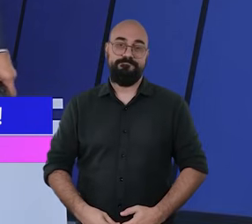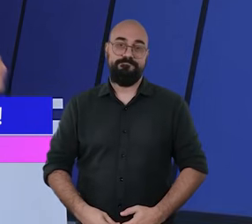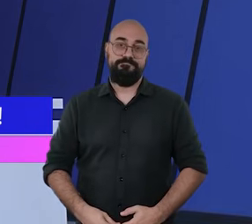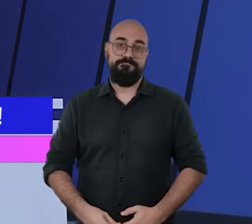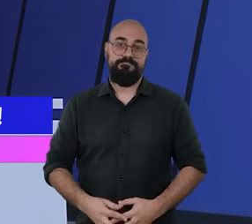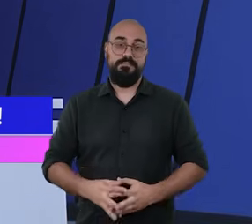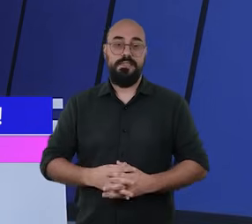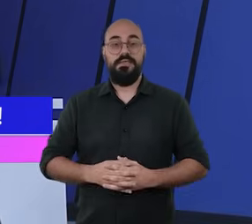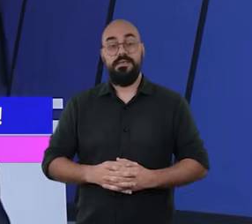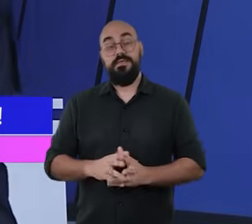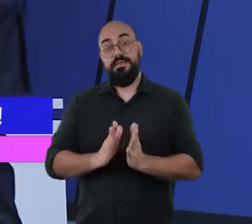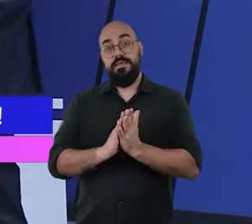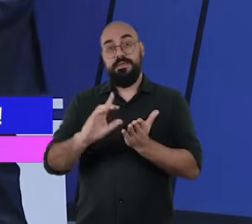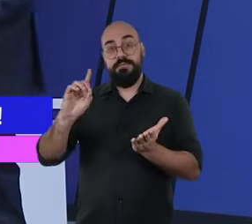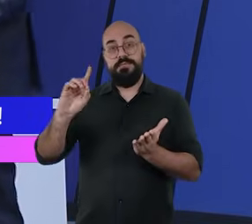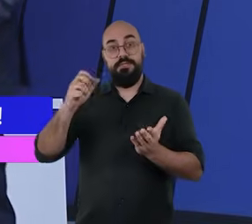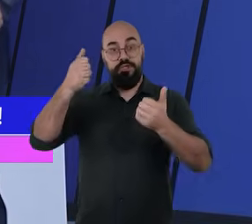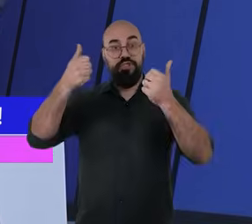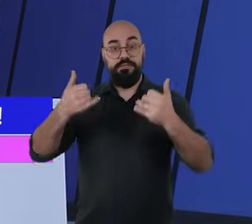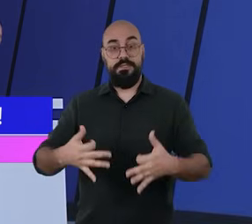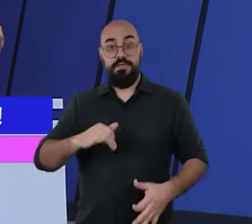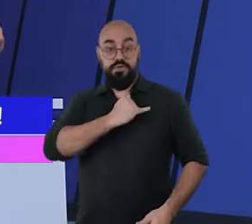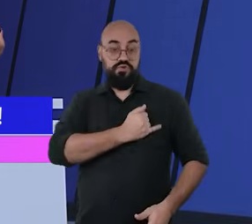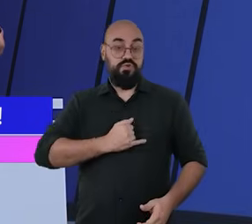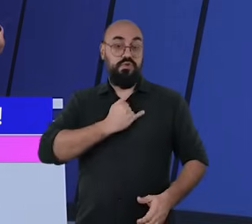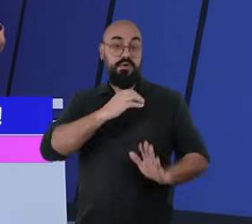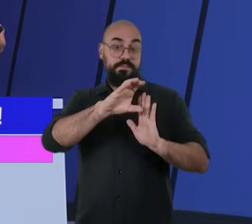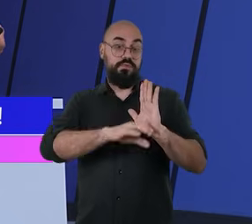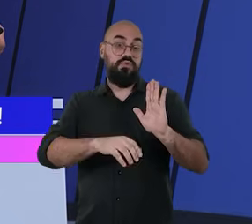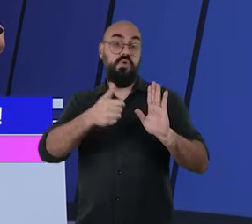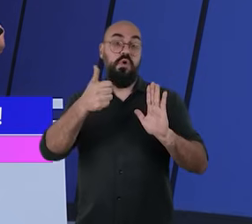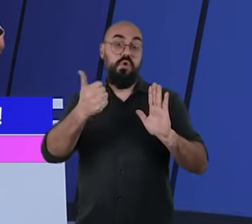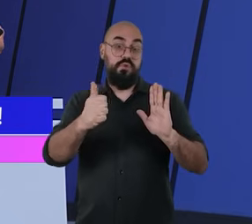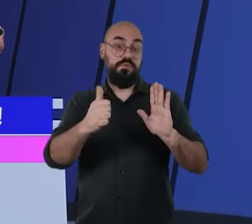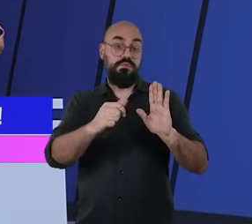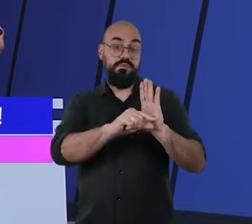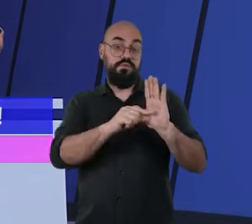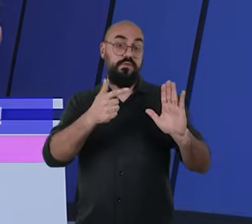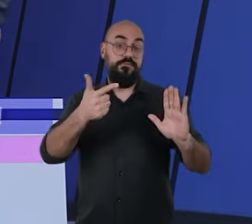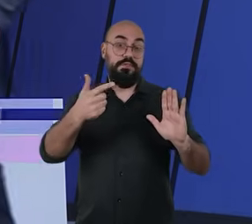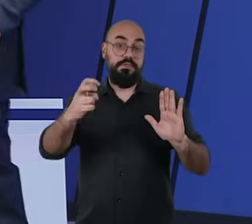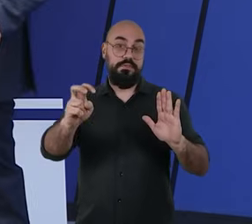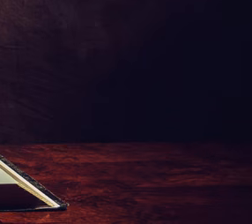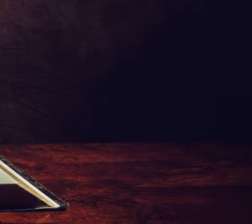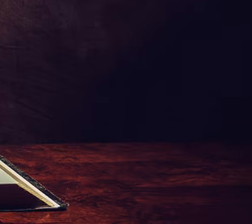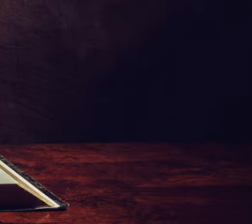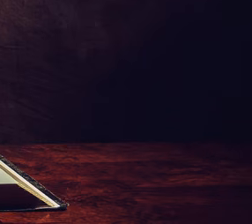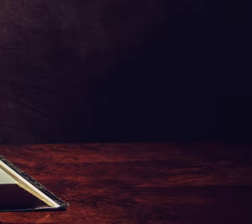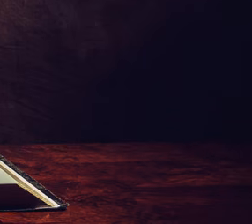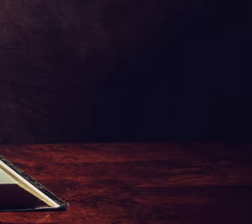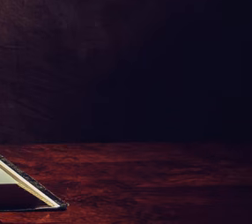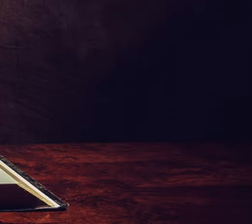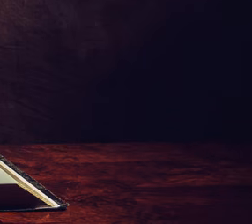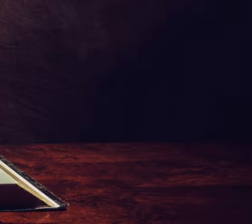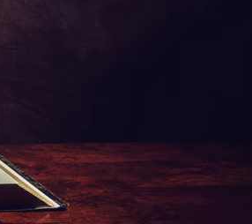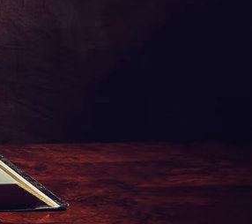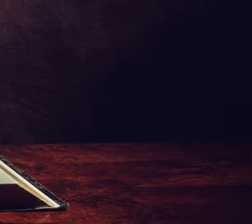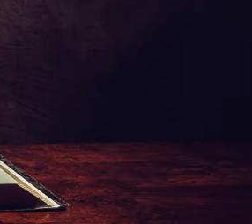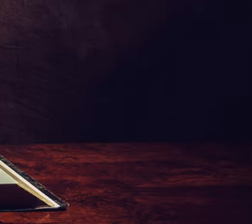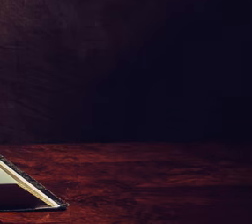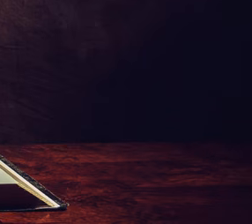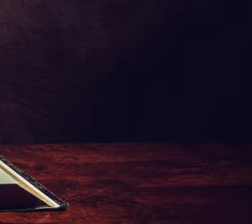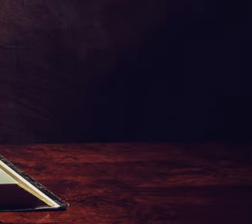Diz a palavra de Deus em João 11:25, palavras de Jesus: eu sou a ressurreição e a